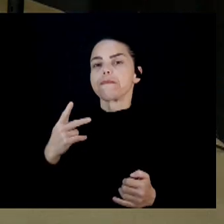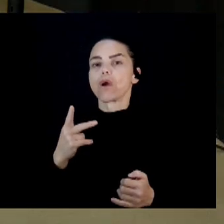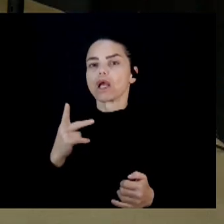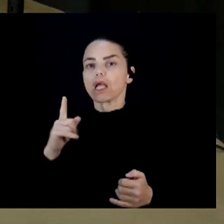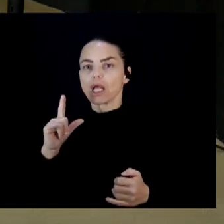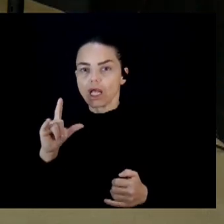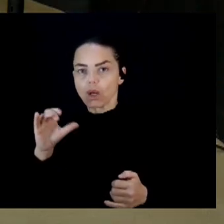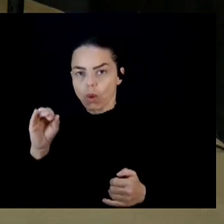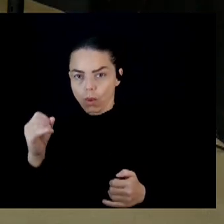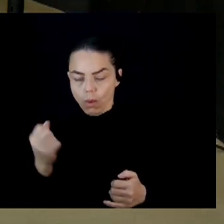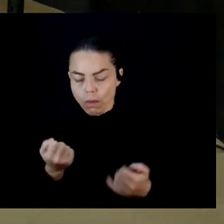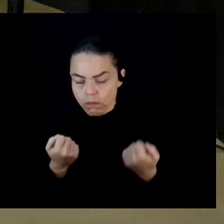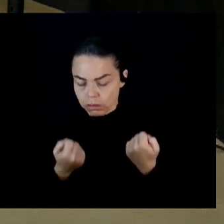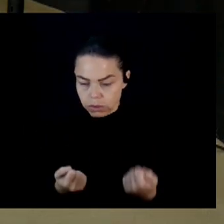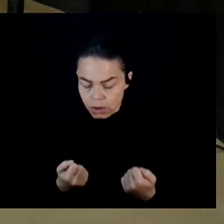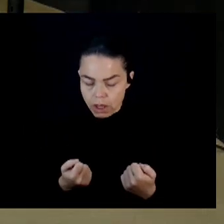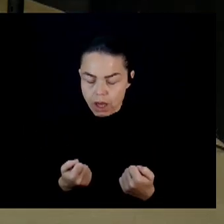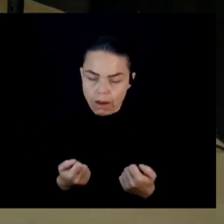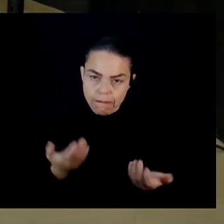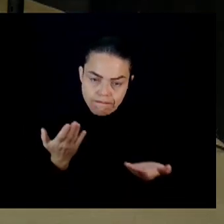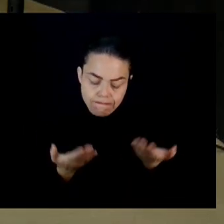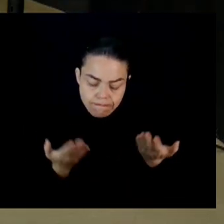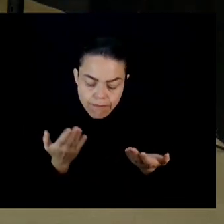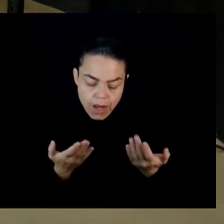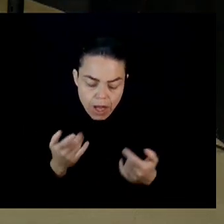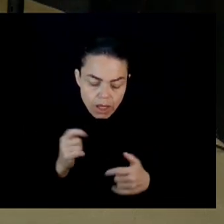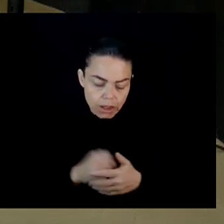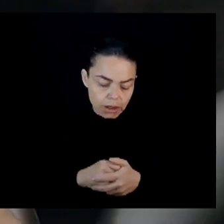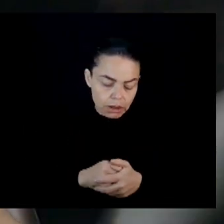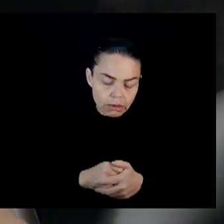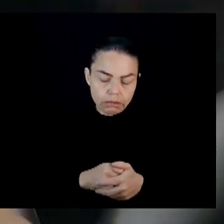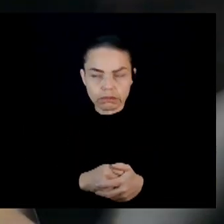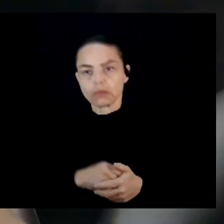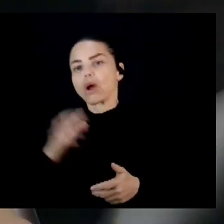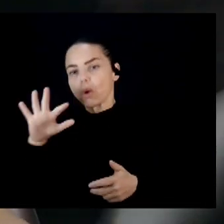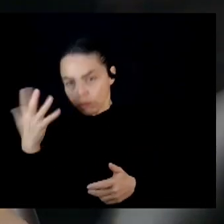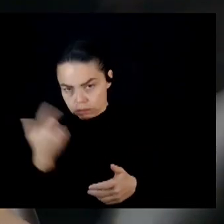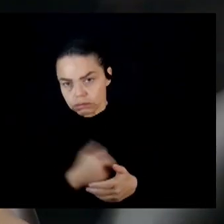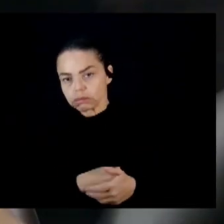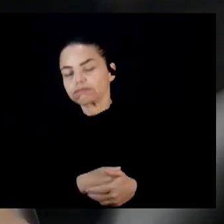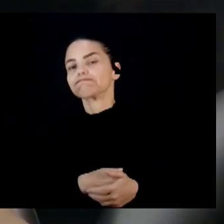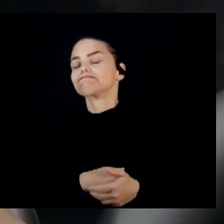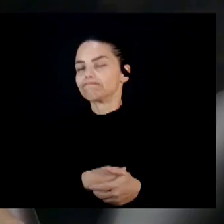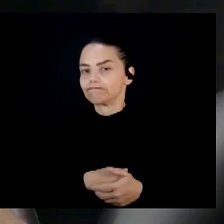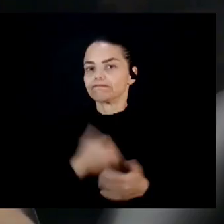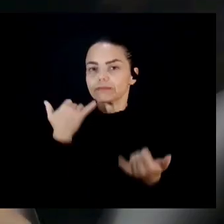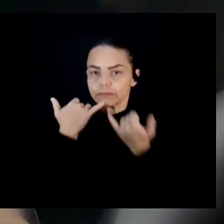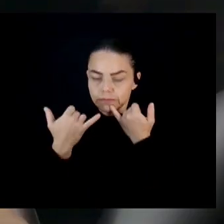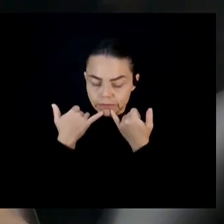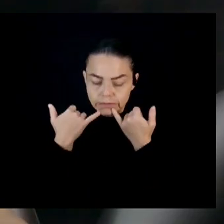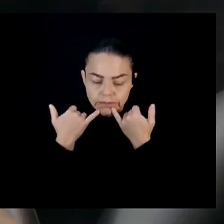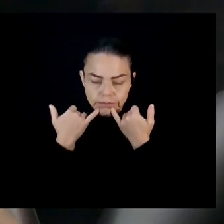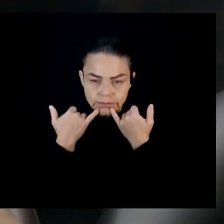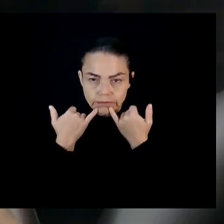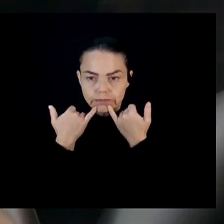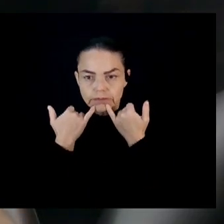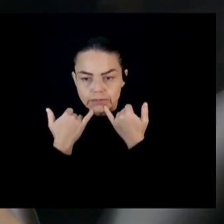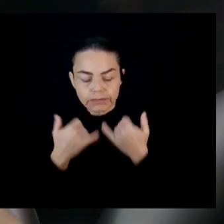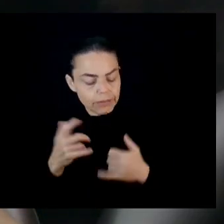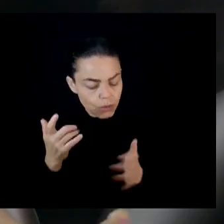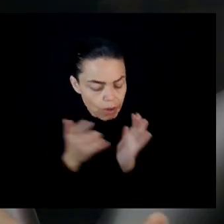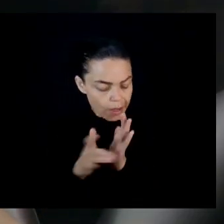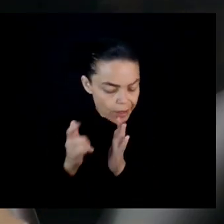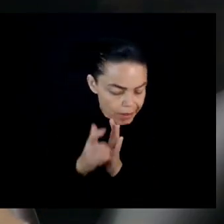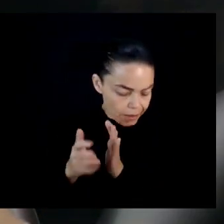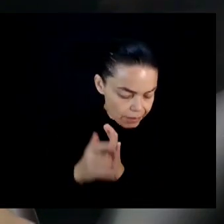X. Porque acontece muito isso, não adianta falar que Acontece muito, é uma informação extremamente genérica. De novo, é